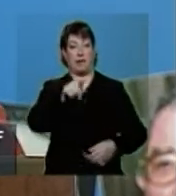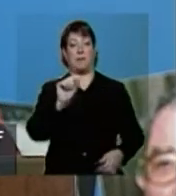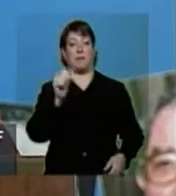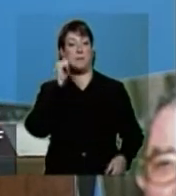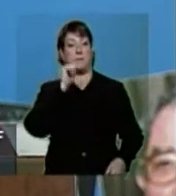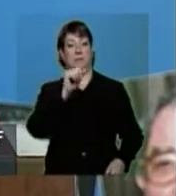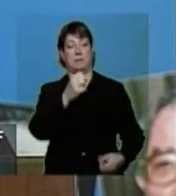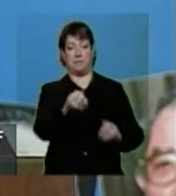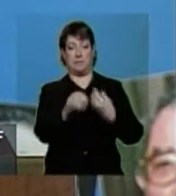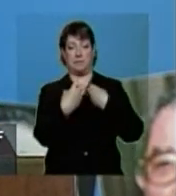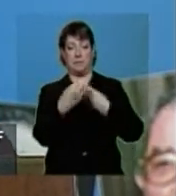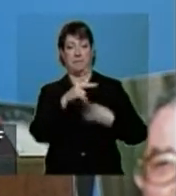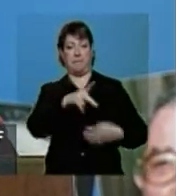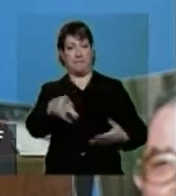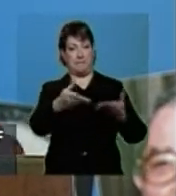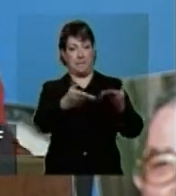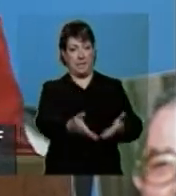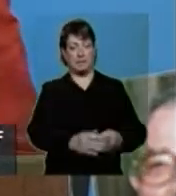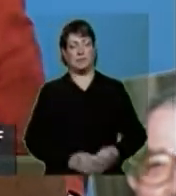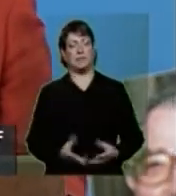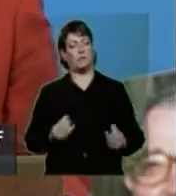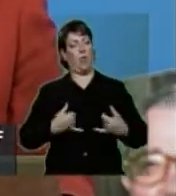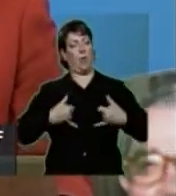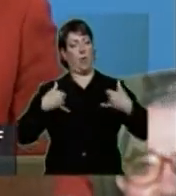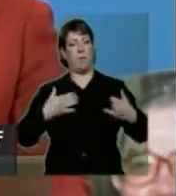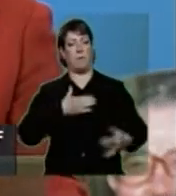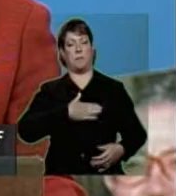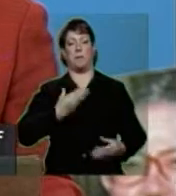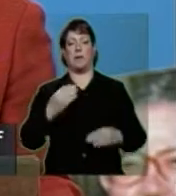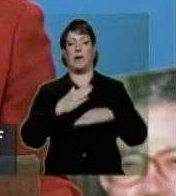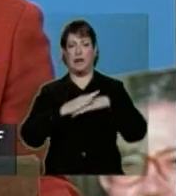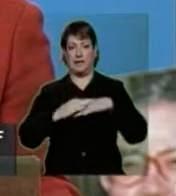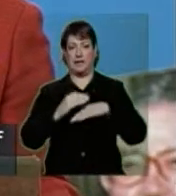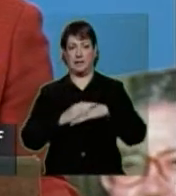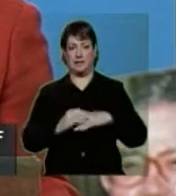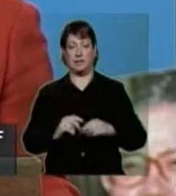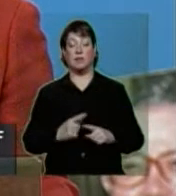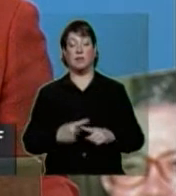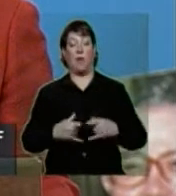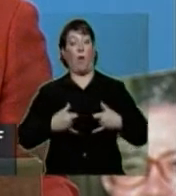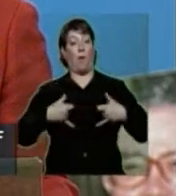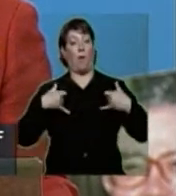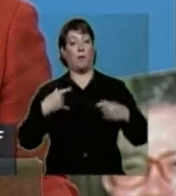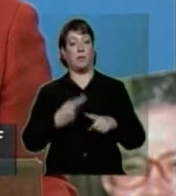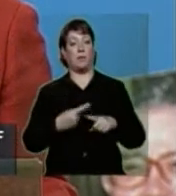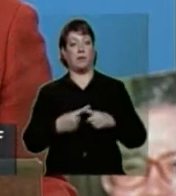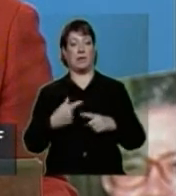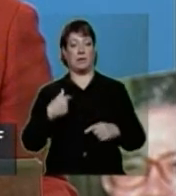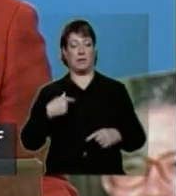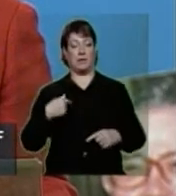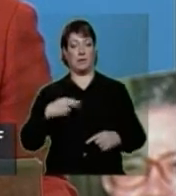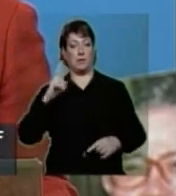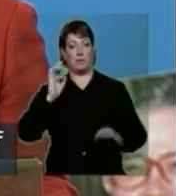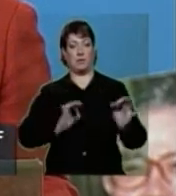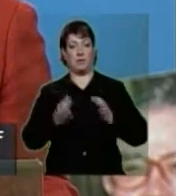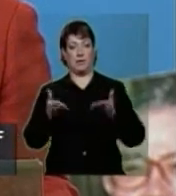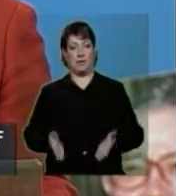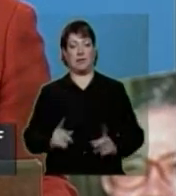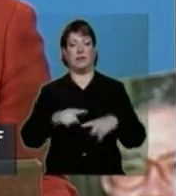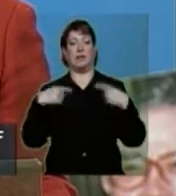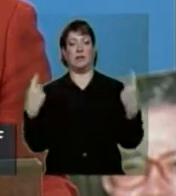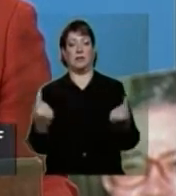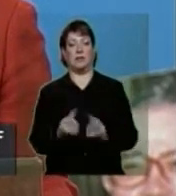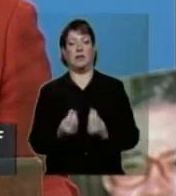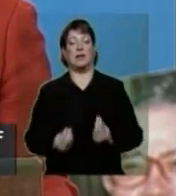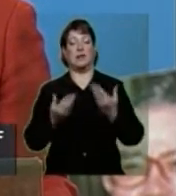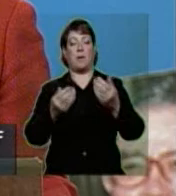muito orgulho e muito carinho. Orgulho por presidir essa cerimônia que concede o maior e